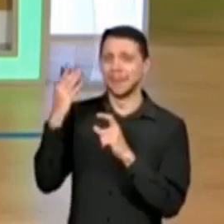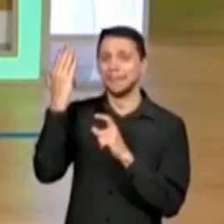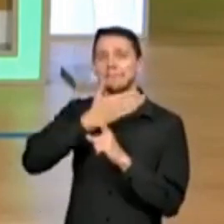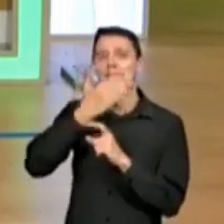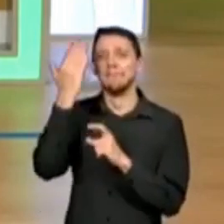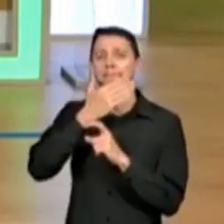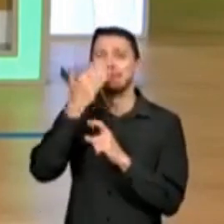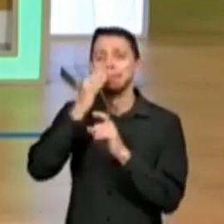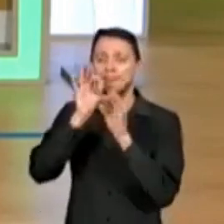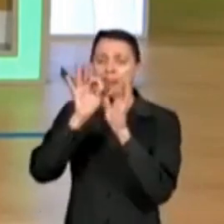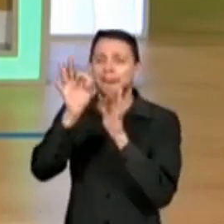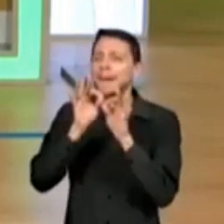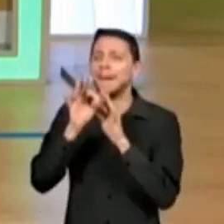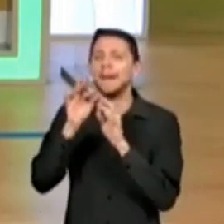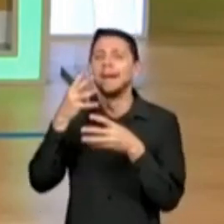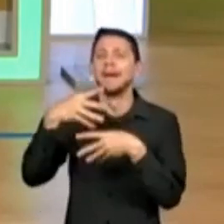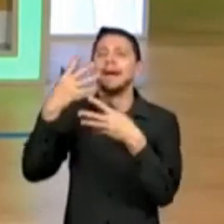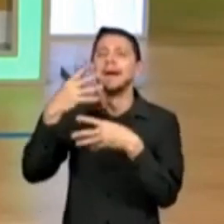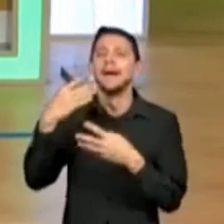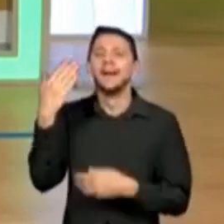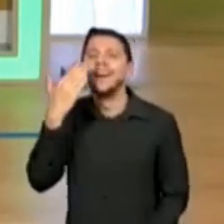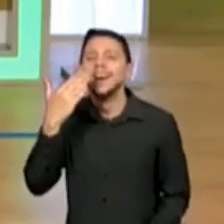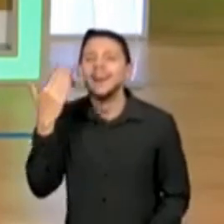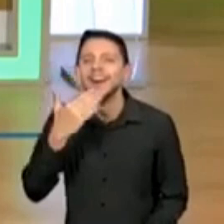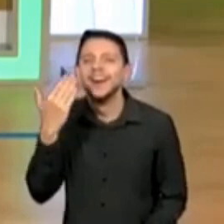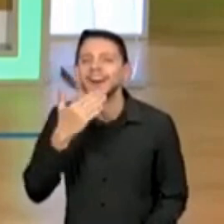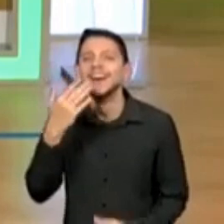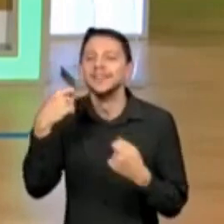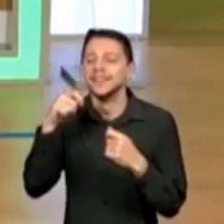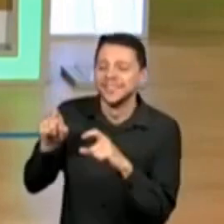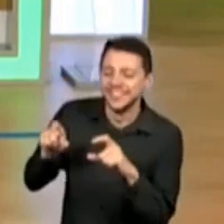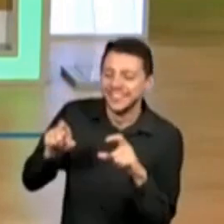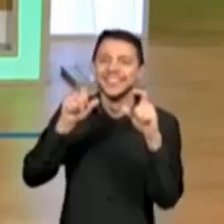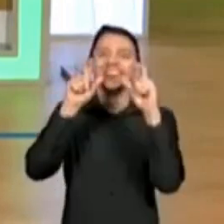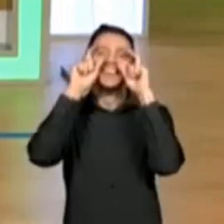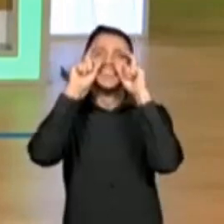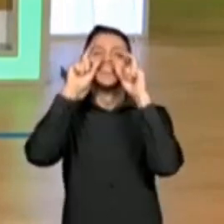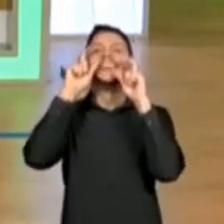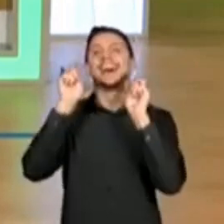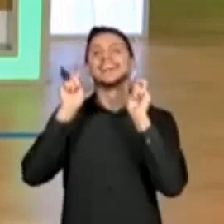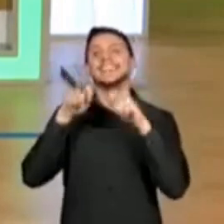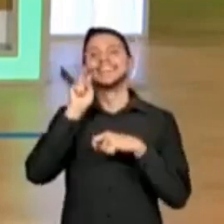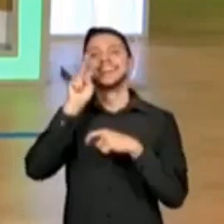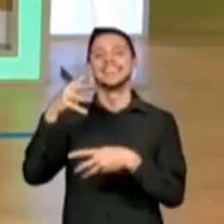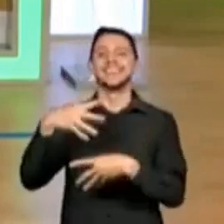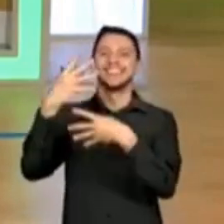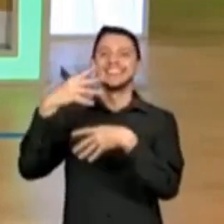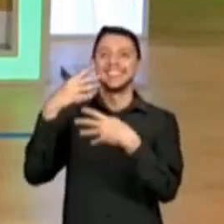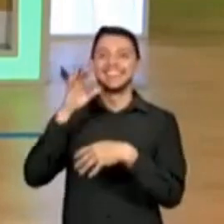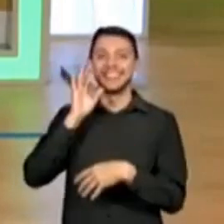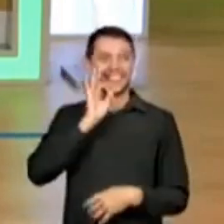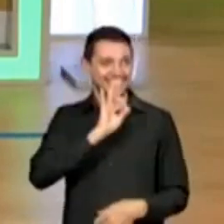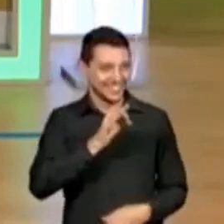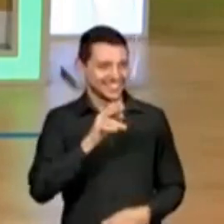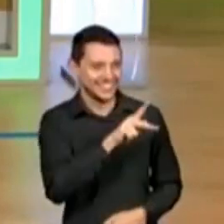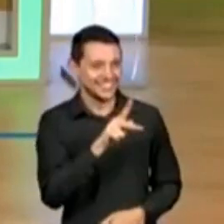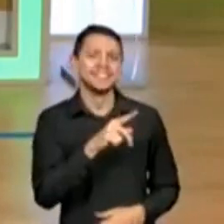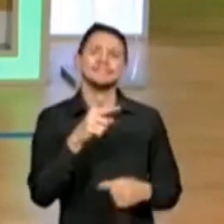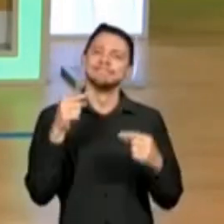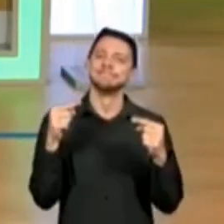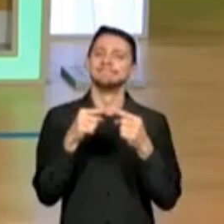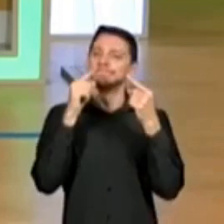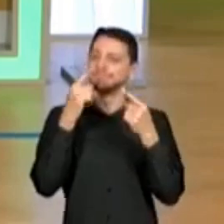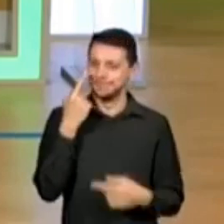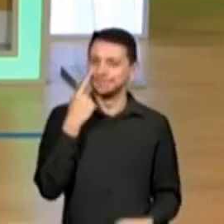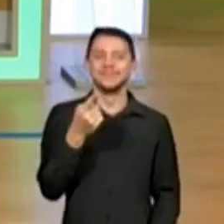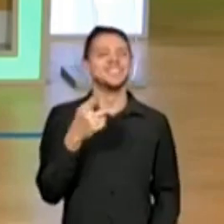eu não enxergo o chat. Para ela ficar de olho no chat, ela tem que colocar o óculos. Sim. É isso, né, Pro? É. Faz sentido, tá vendo? Sim.